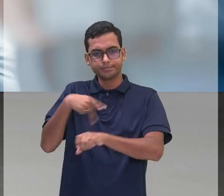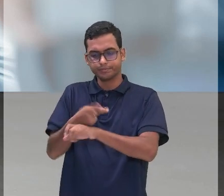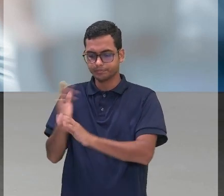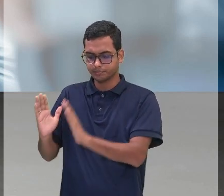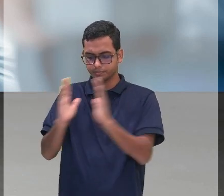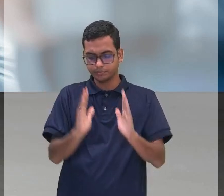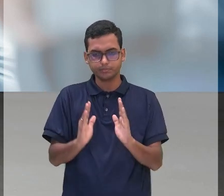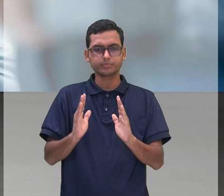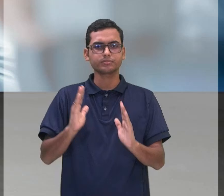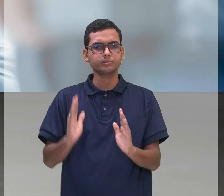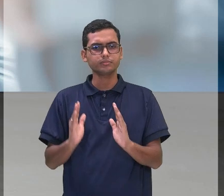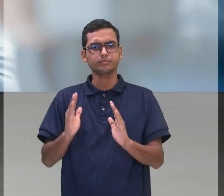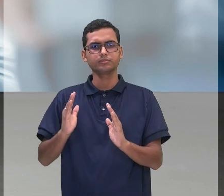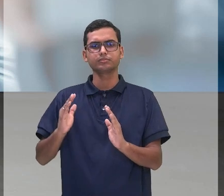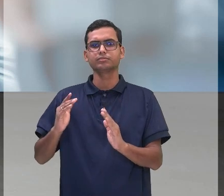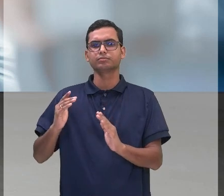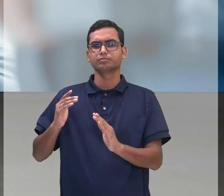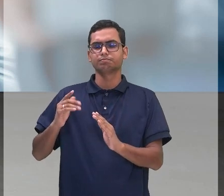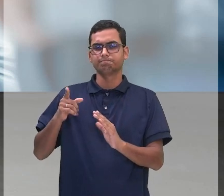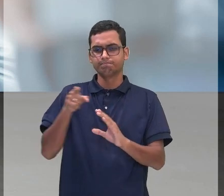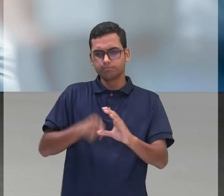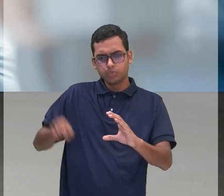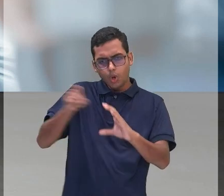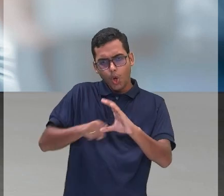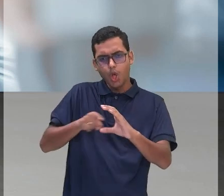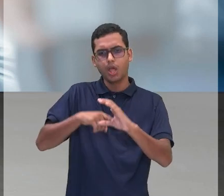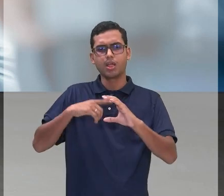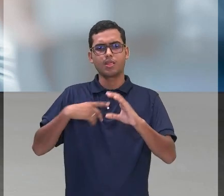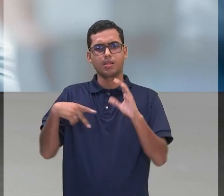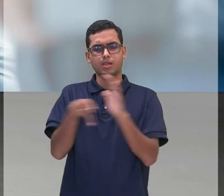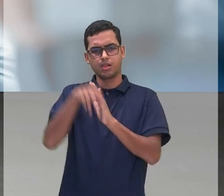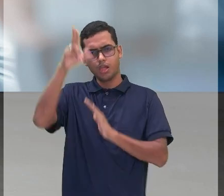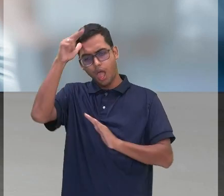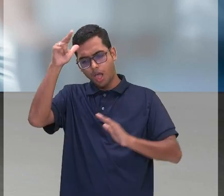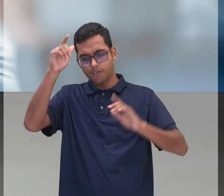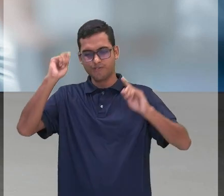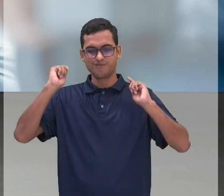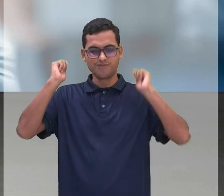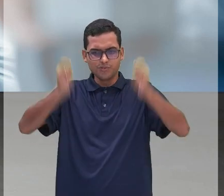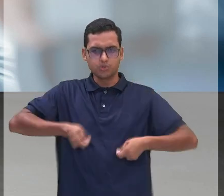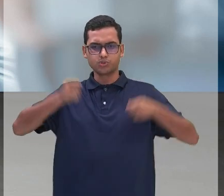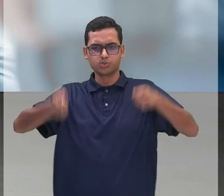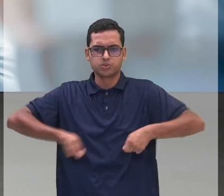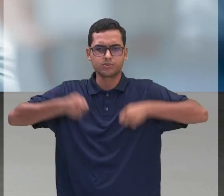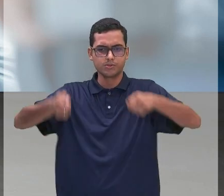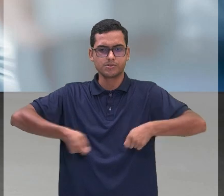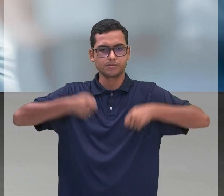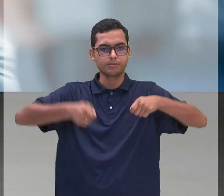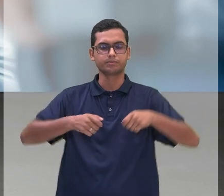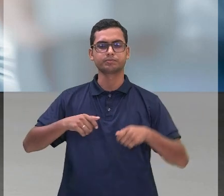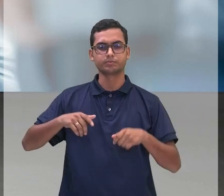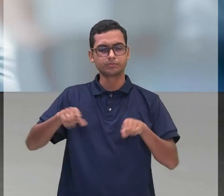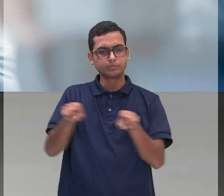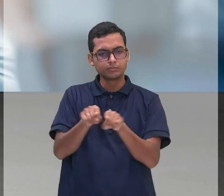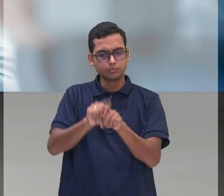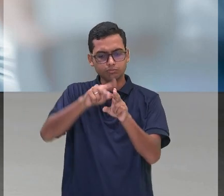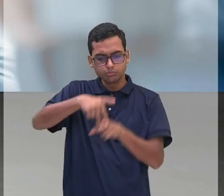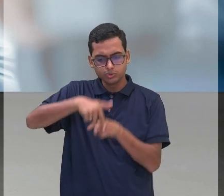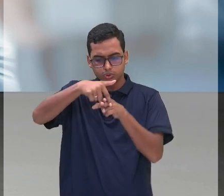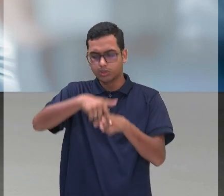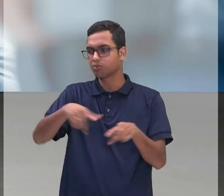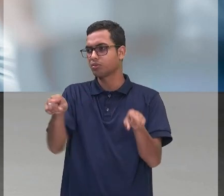ali já o desenvolvimento de rodas, carroças, e aí o homem já consegue se locomover, né? Já tem uma